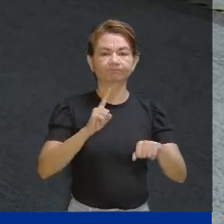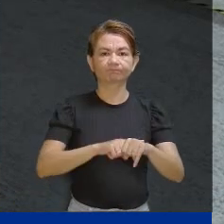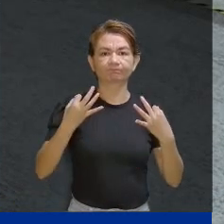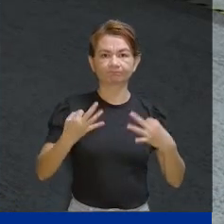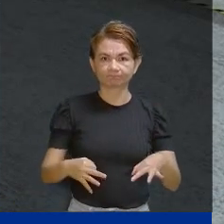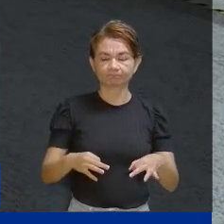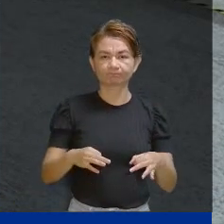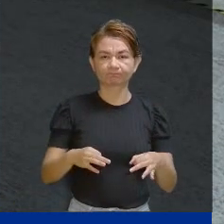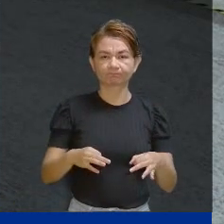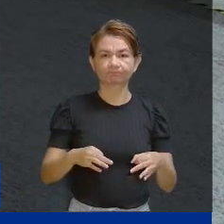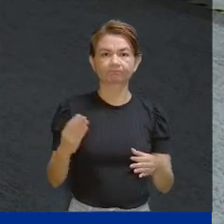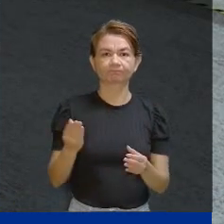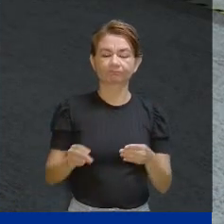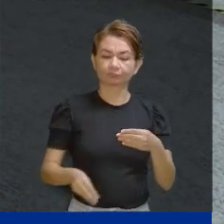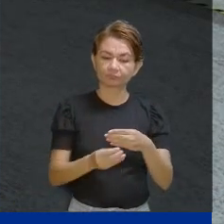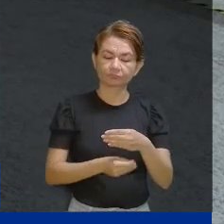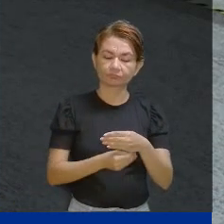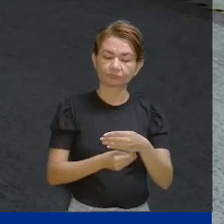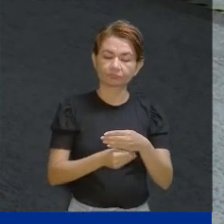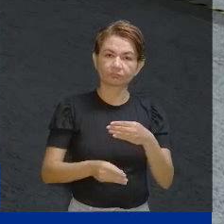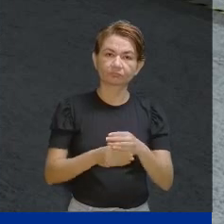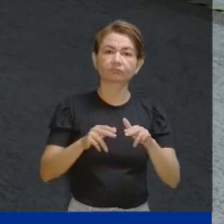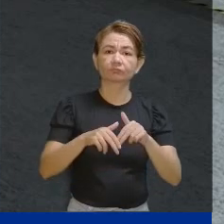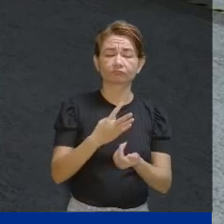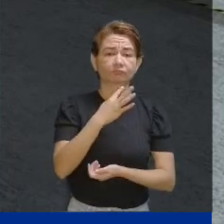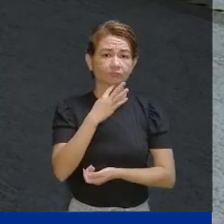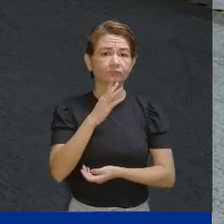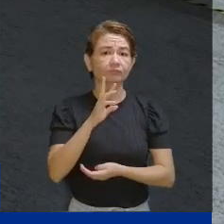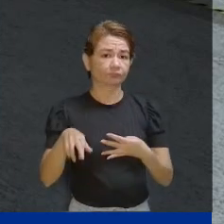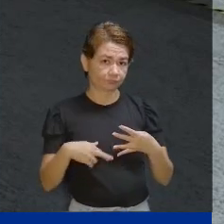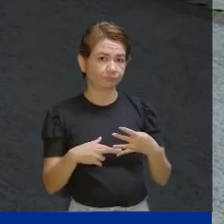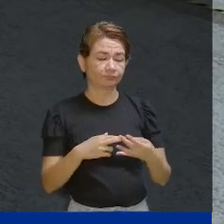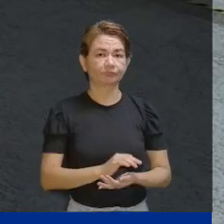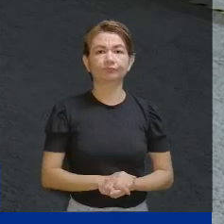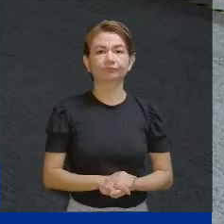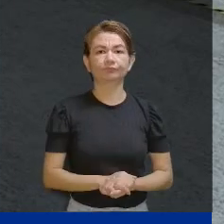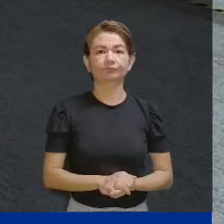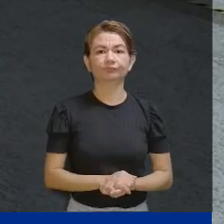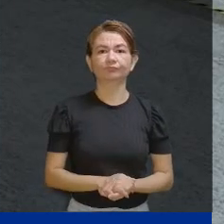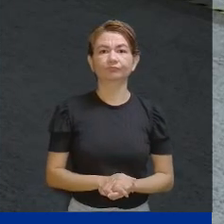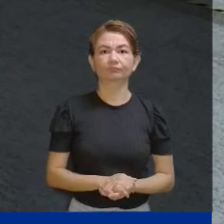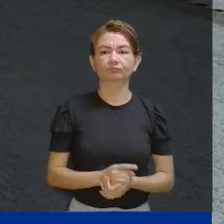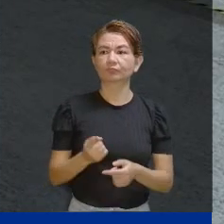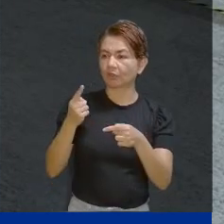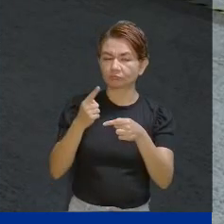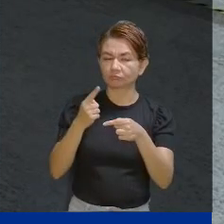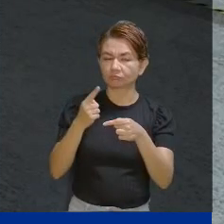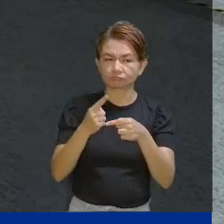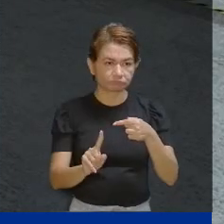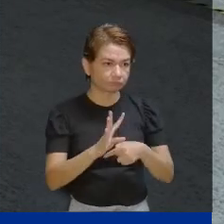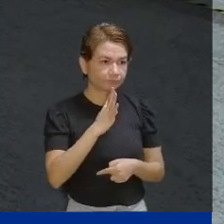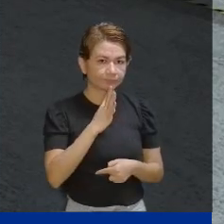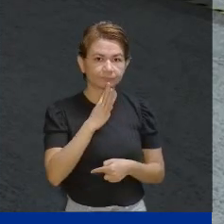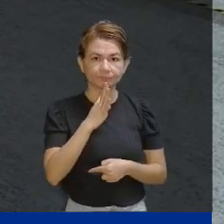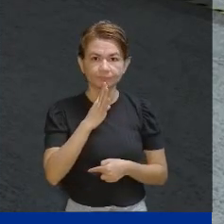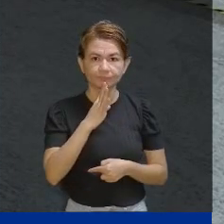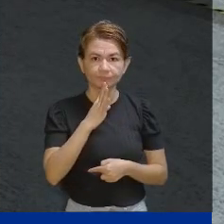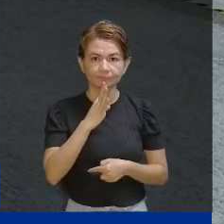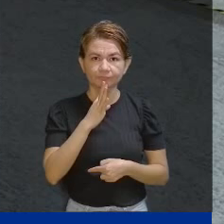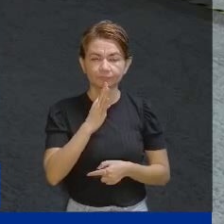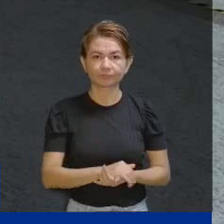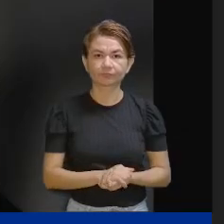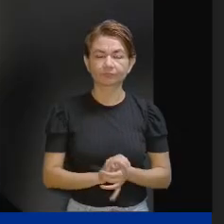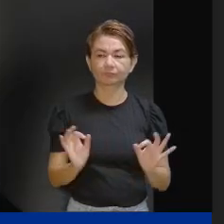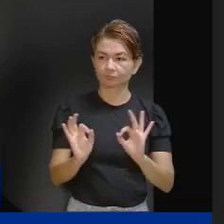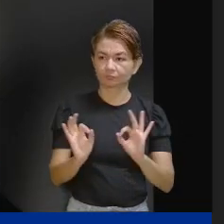pressupostos processuais aplicáveis, razão pela qual eu conheço do recurso. Pergunto se há objeção ao conhecimento.